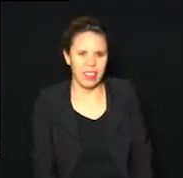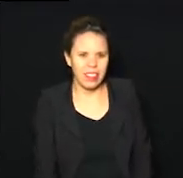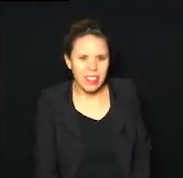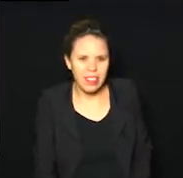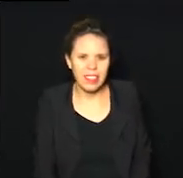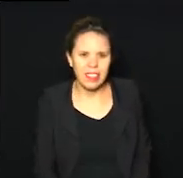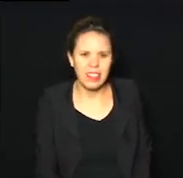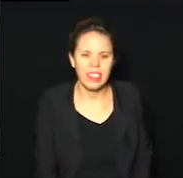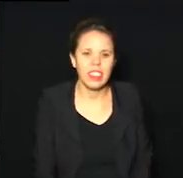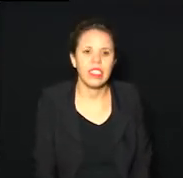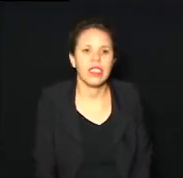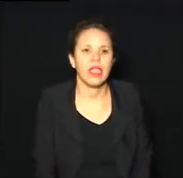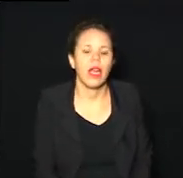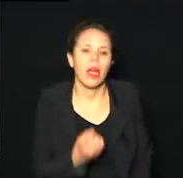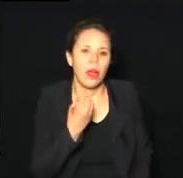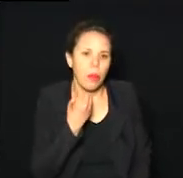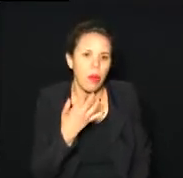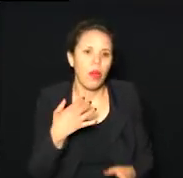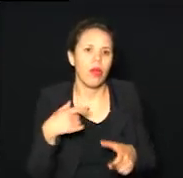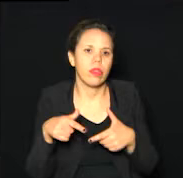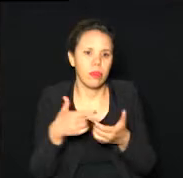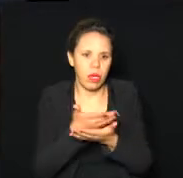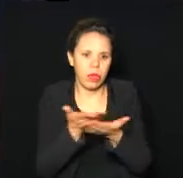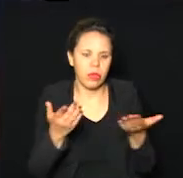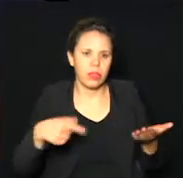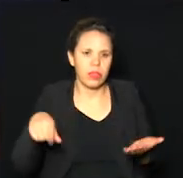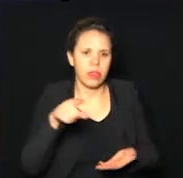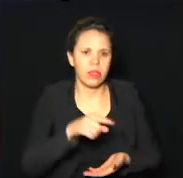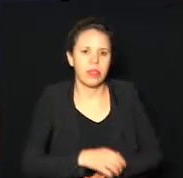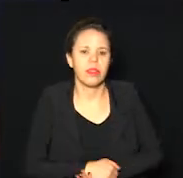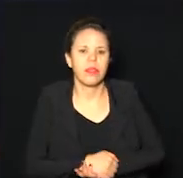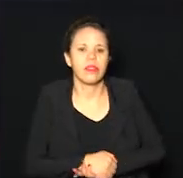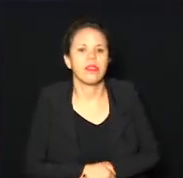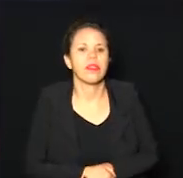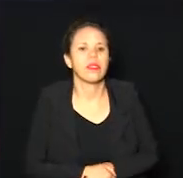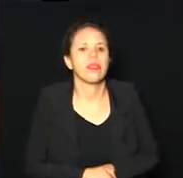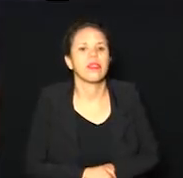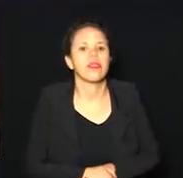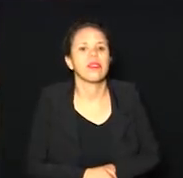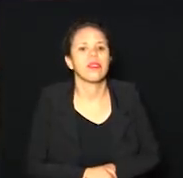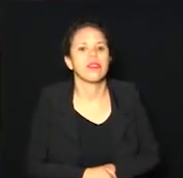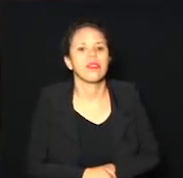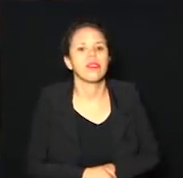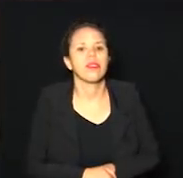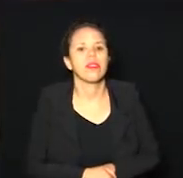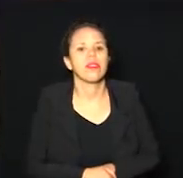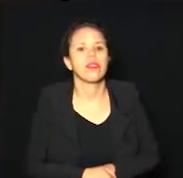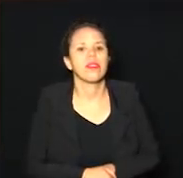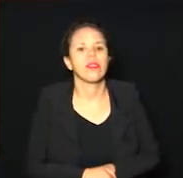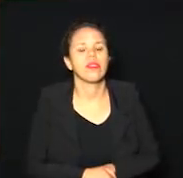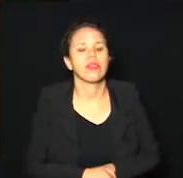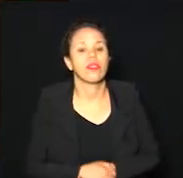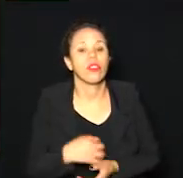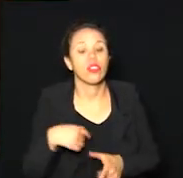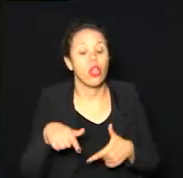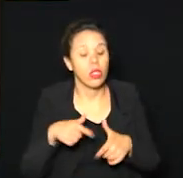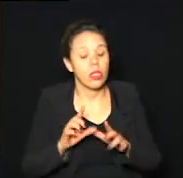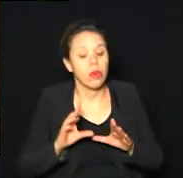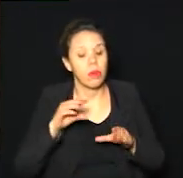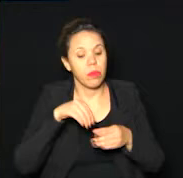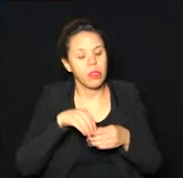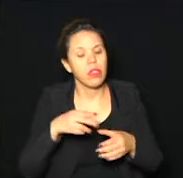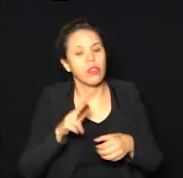Menina, não, é muito bom trabalhar com vocês, gente. Nós atuamos na universidade,